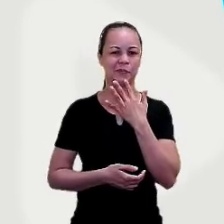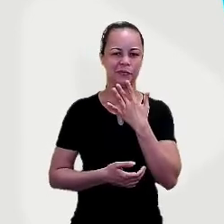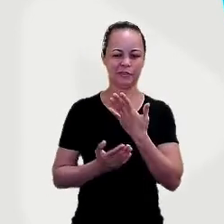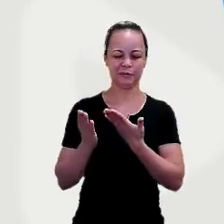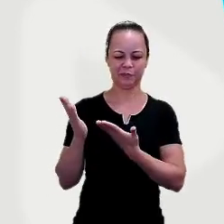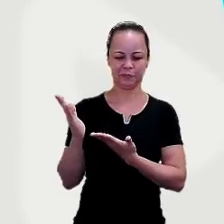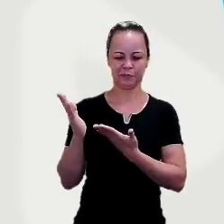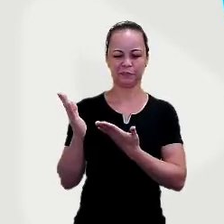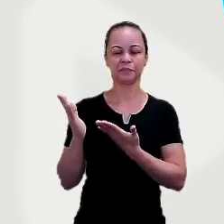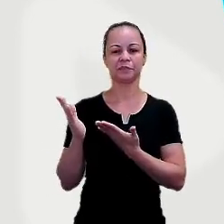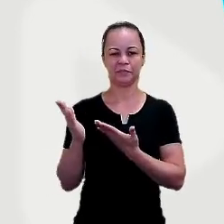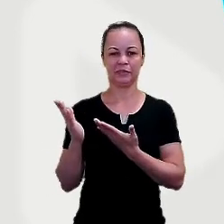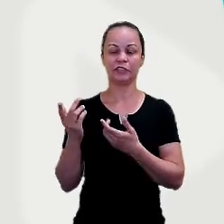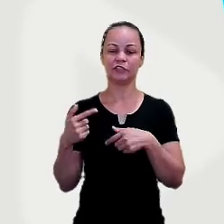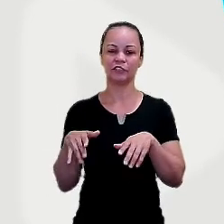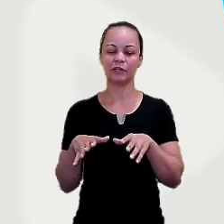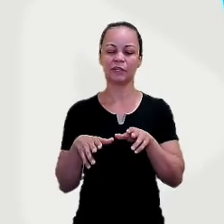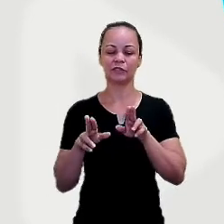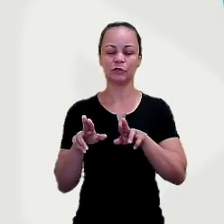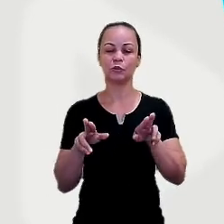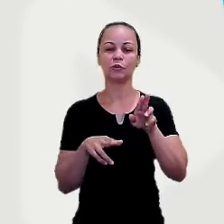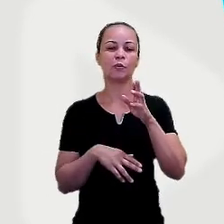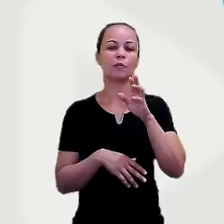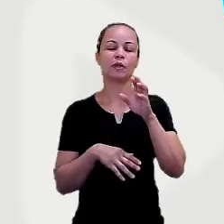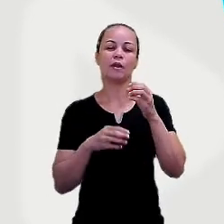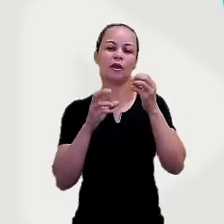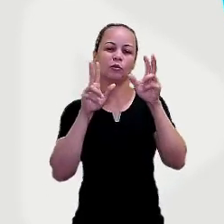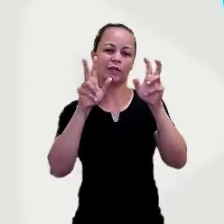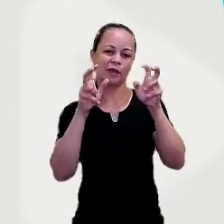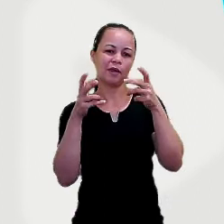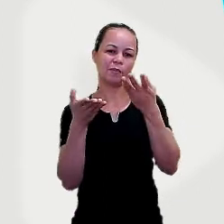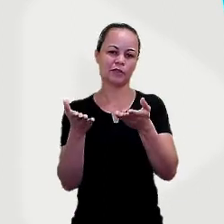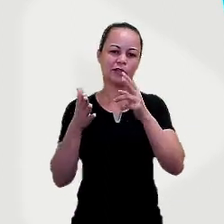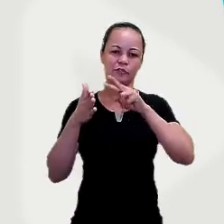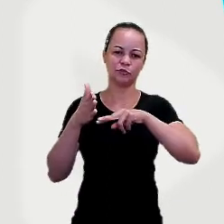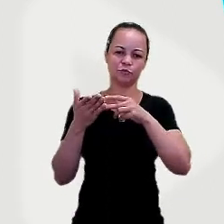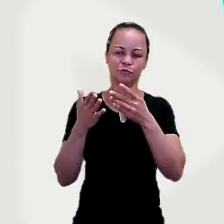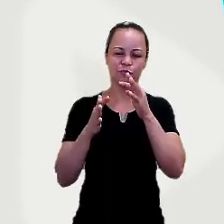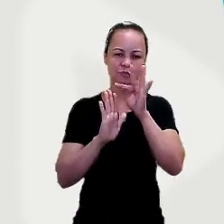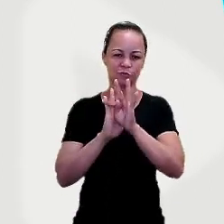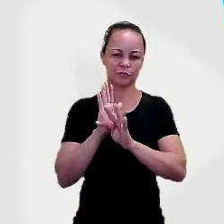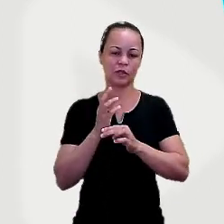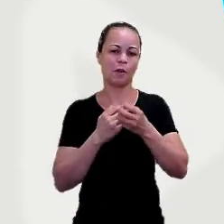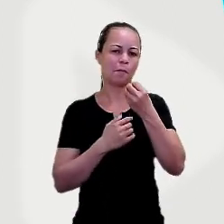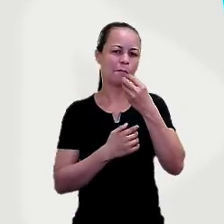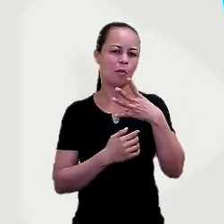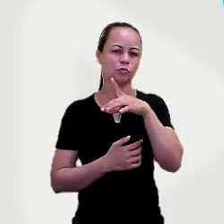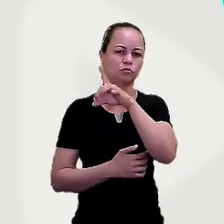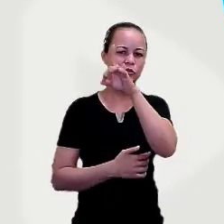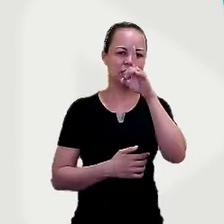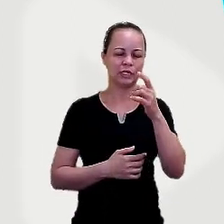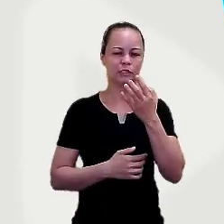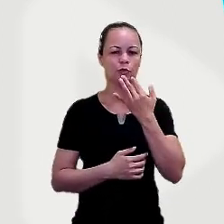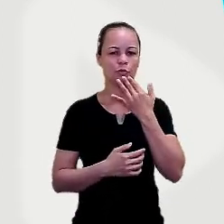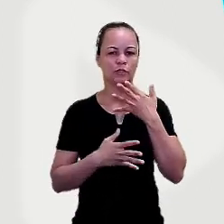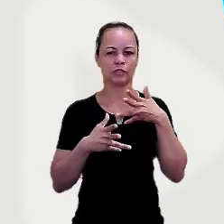Bom Dia Todas as Cores, tá certo? Então, essa historinha,